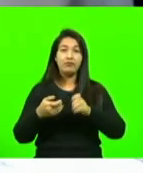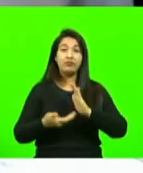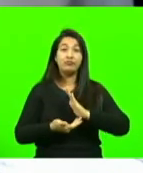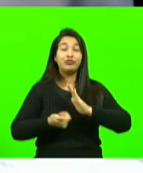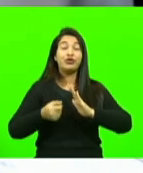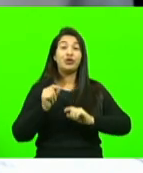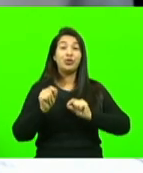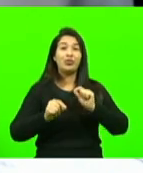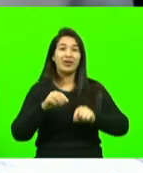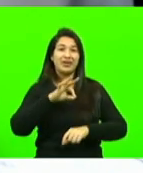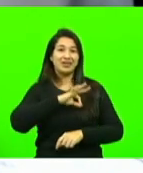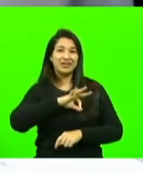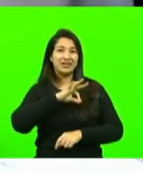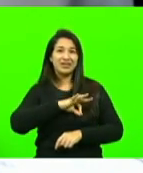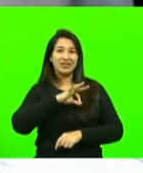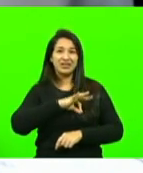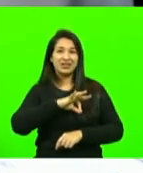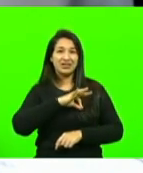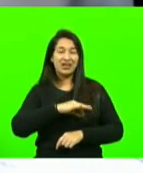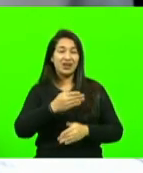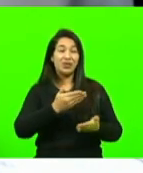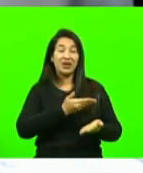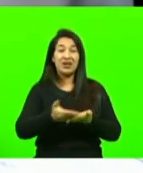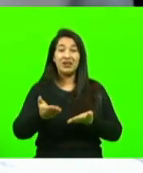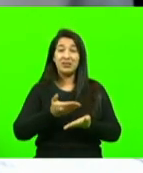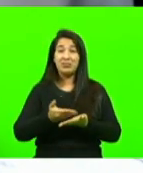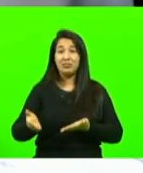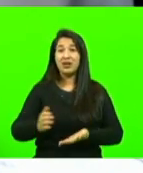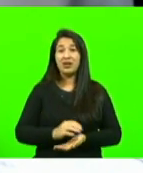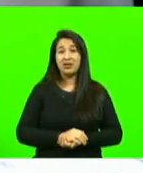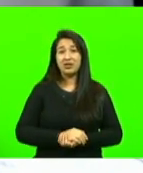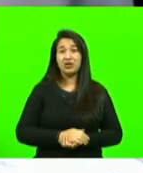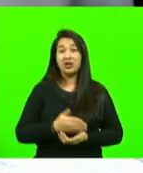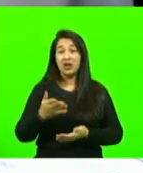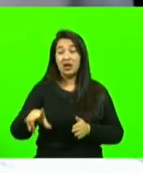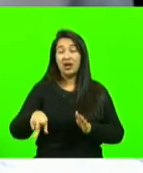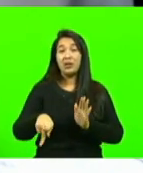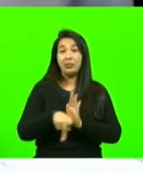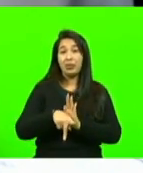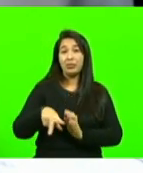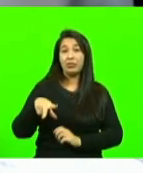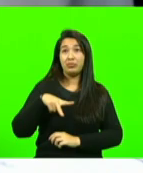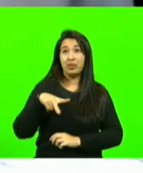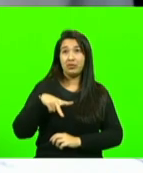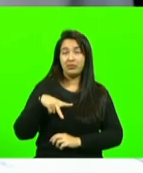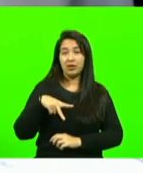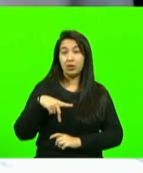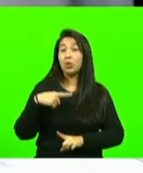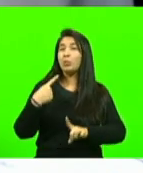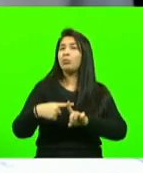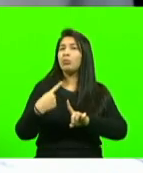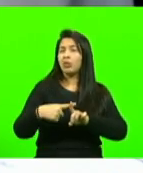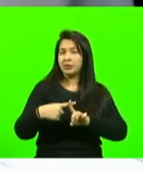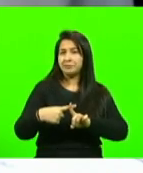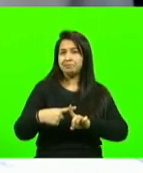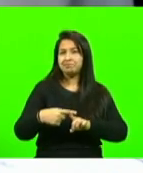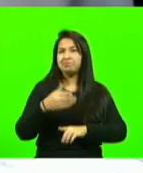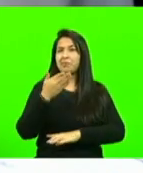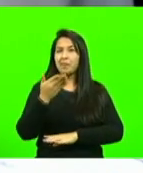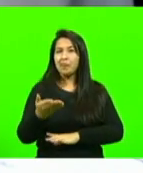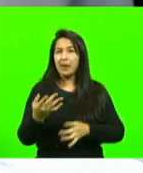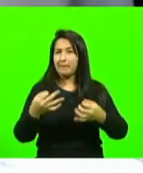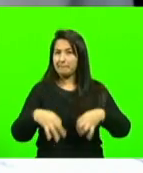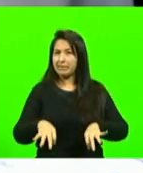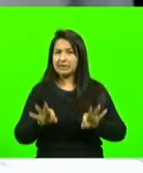salário de quem já não tem são os outros trabalhadores da iniciativa privada e eu explico porque é quando você não